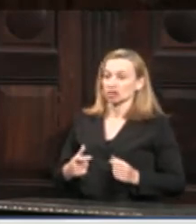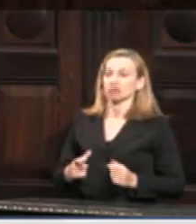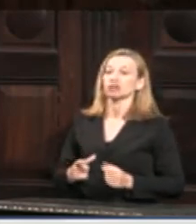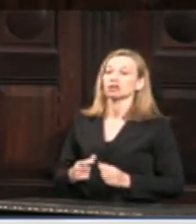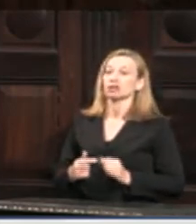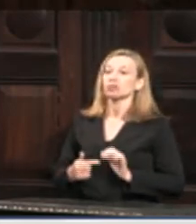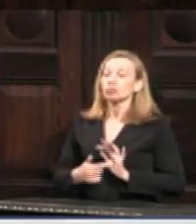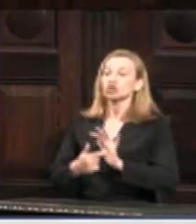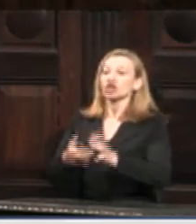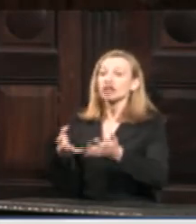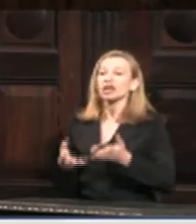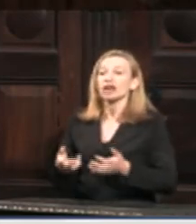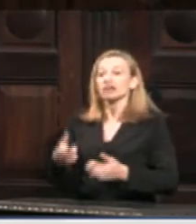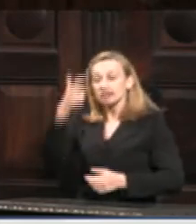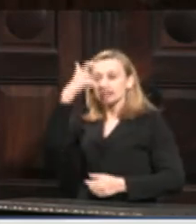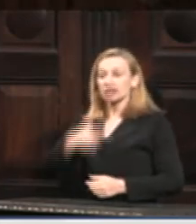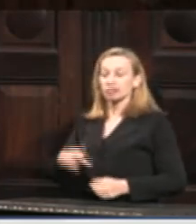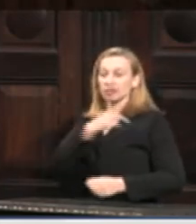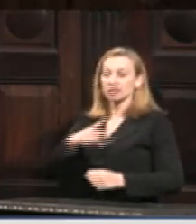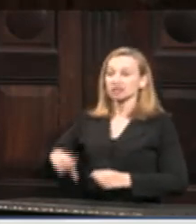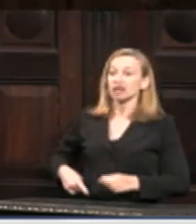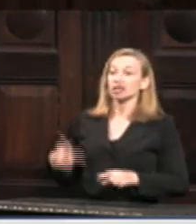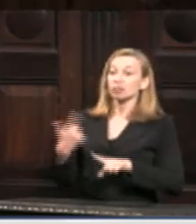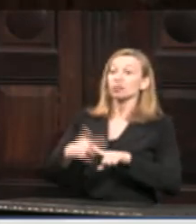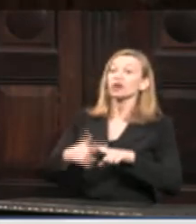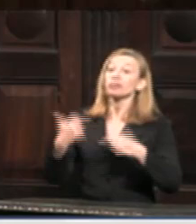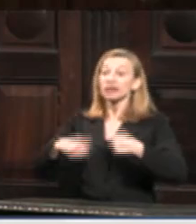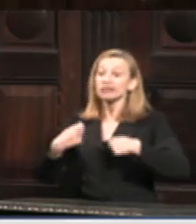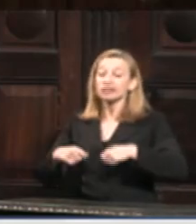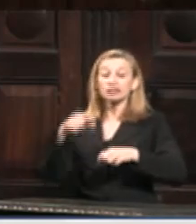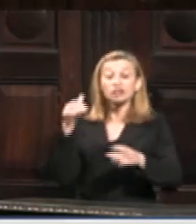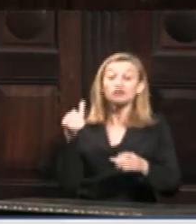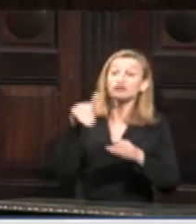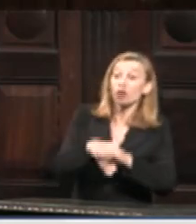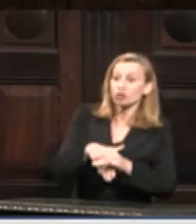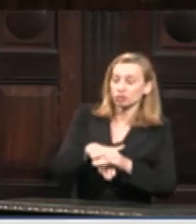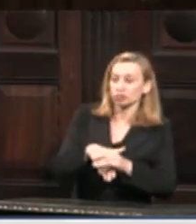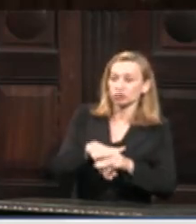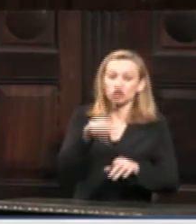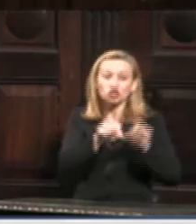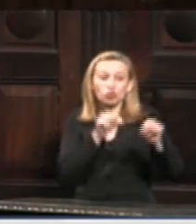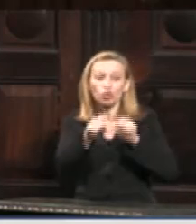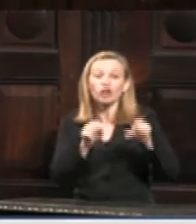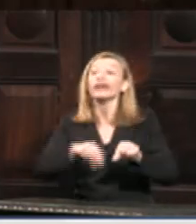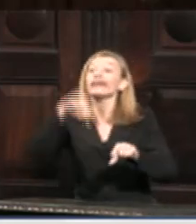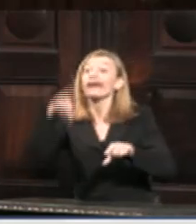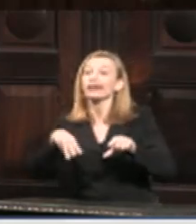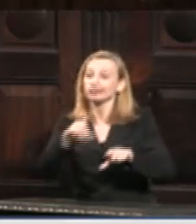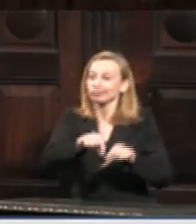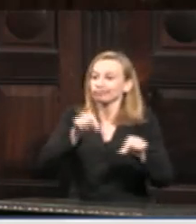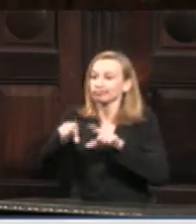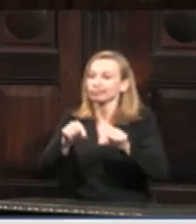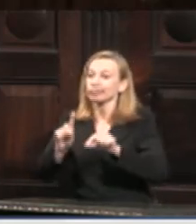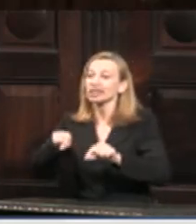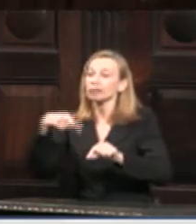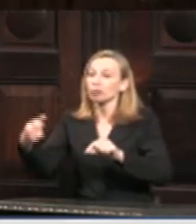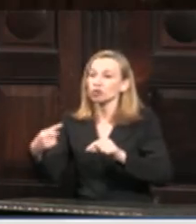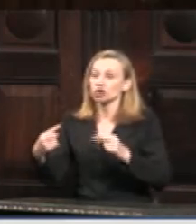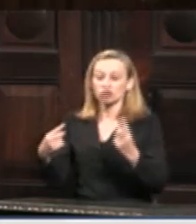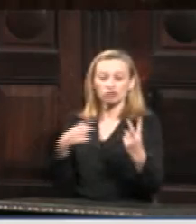porque os deputados não vão entrar numa chapa única, exclusivamente, sem nenhuma chance de